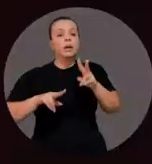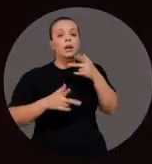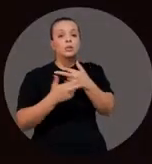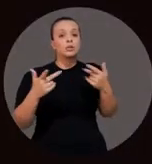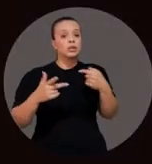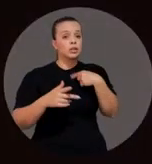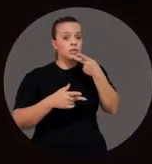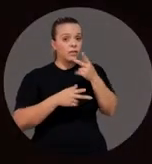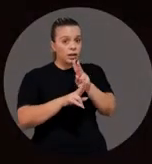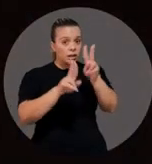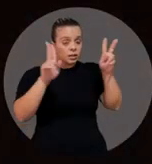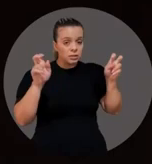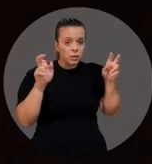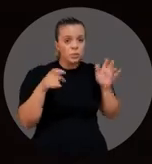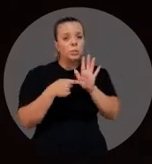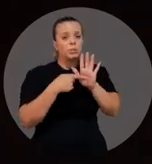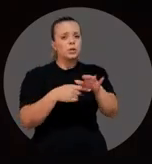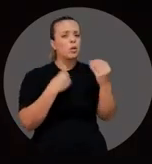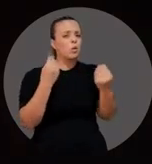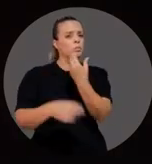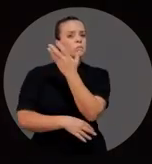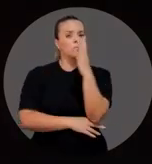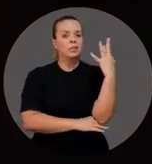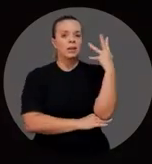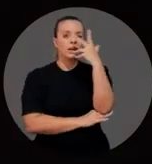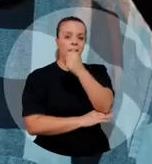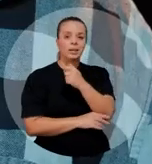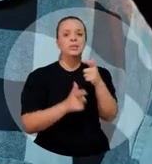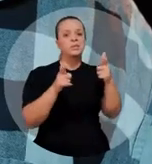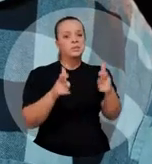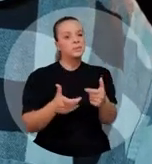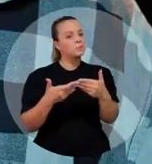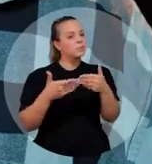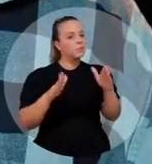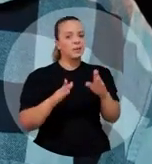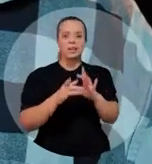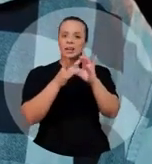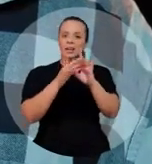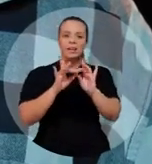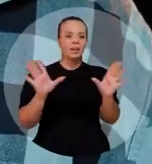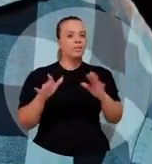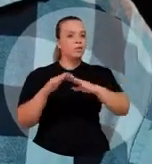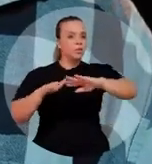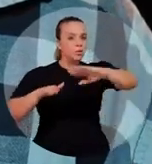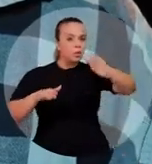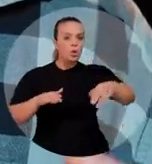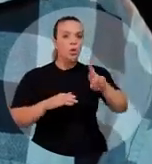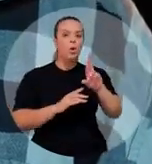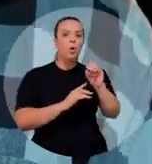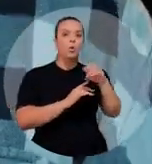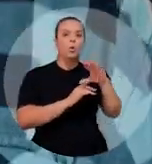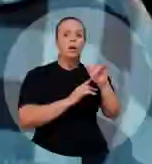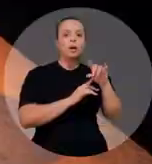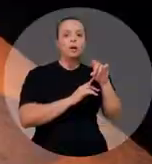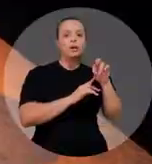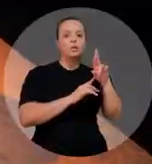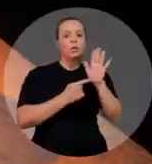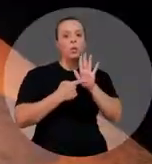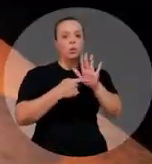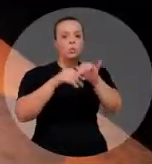levanta, mostrando ali a beleza natural dessa abertura que a gente tem da Serra do Roncador, que é pro Xingu ali,